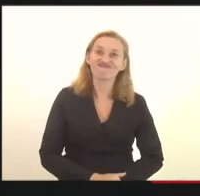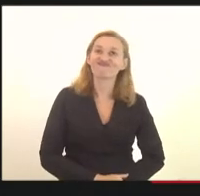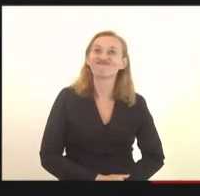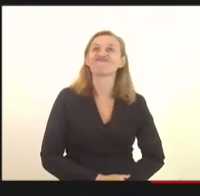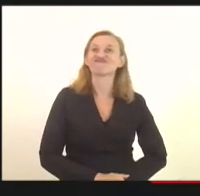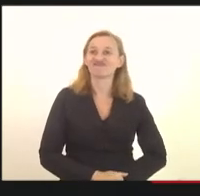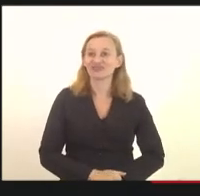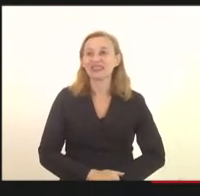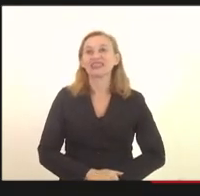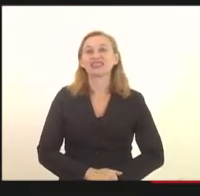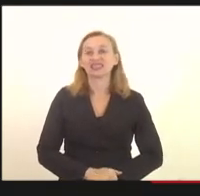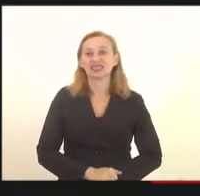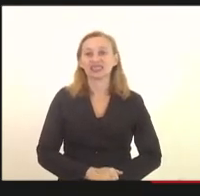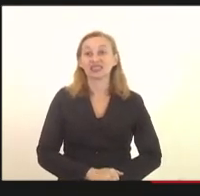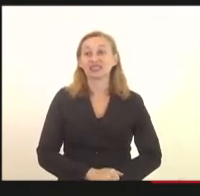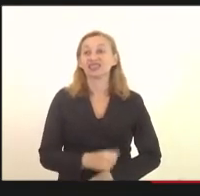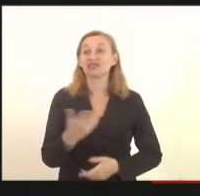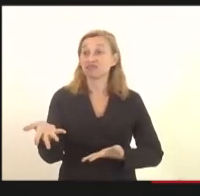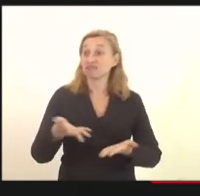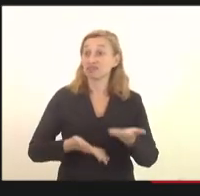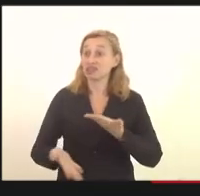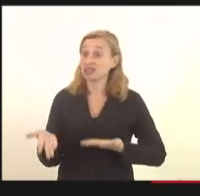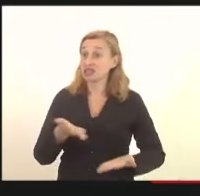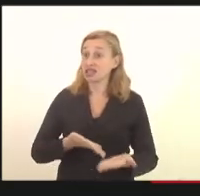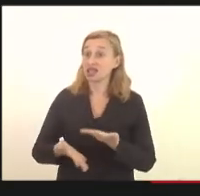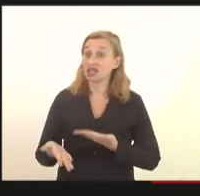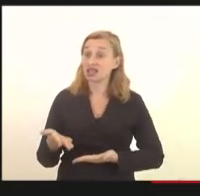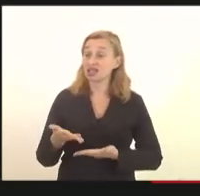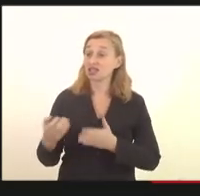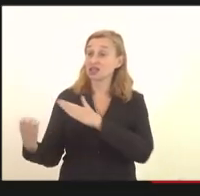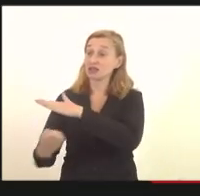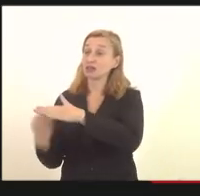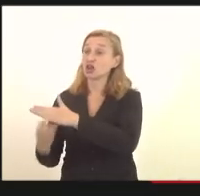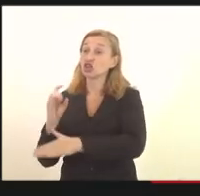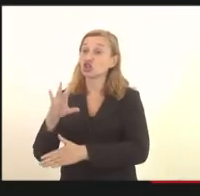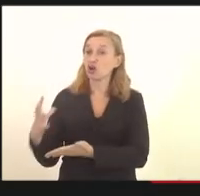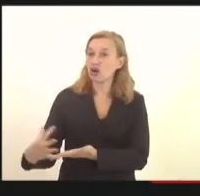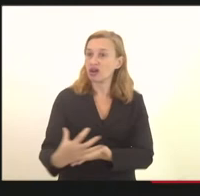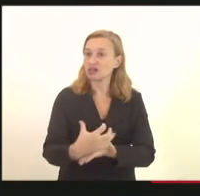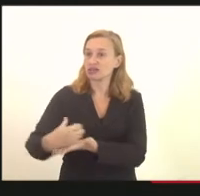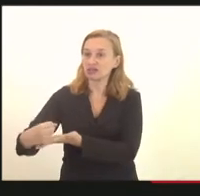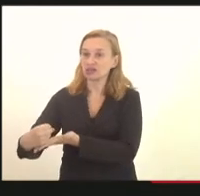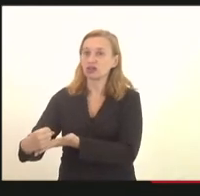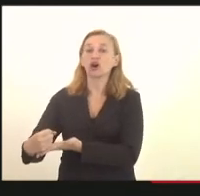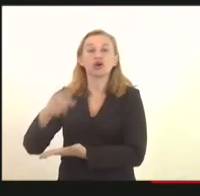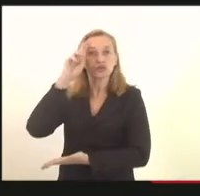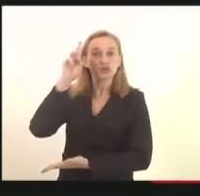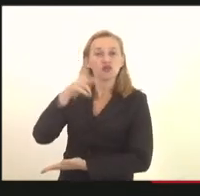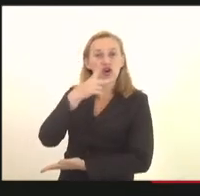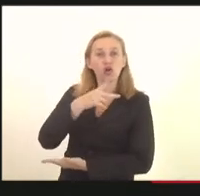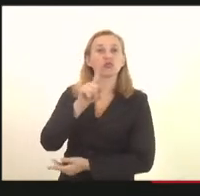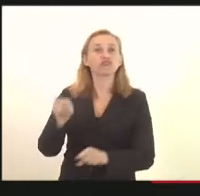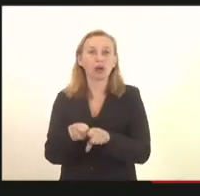e as suas parceiras apenas fazem esse recolhimento. E o que o senhor falou também é